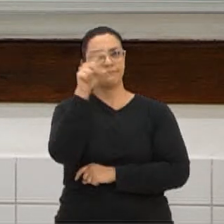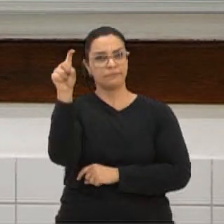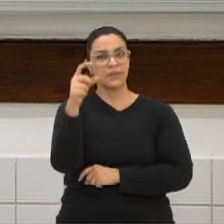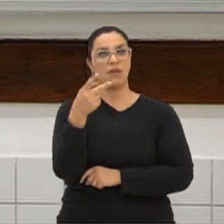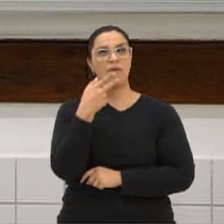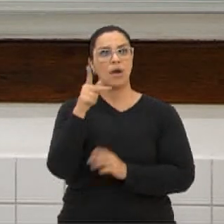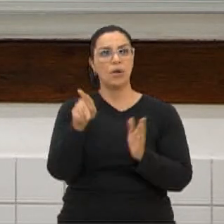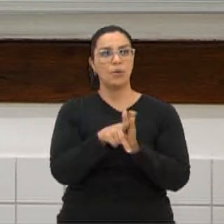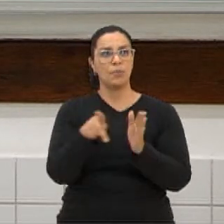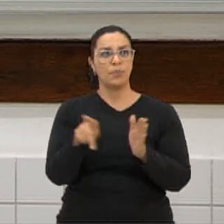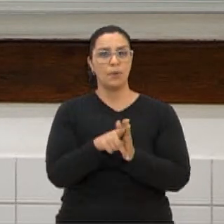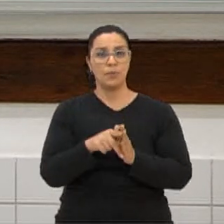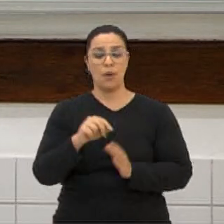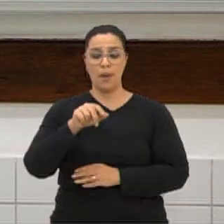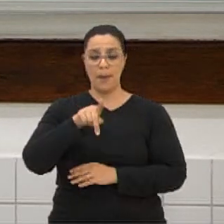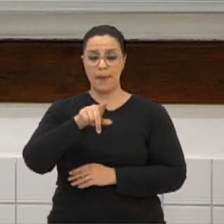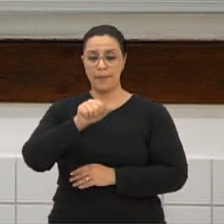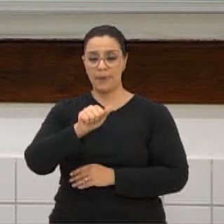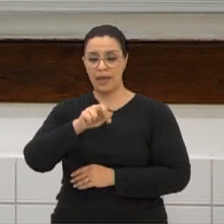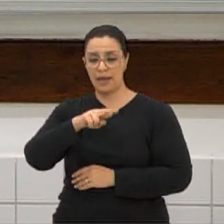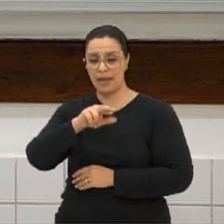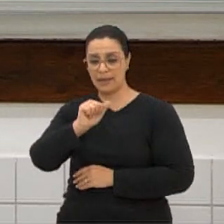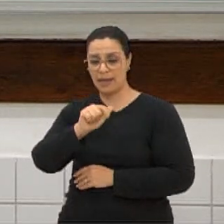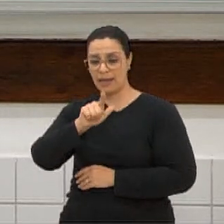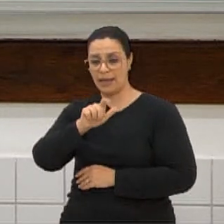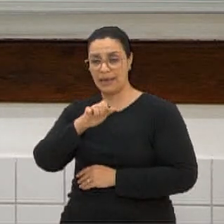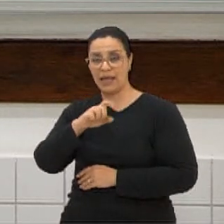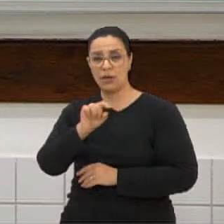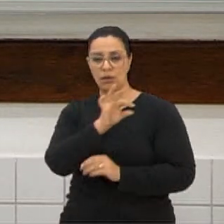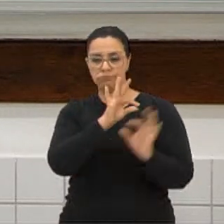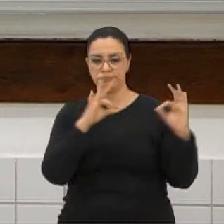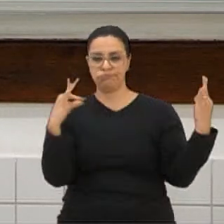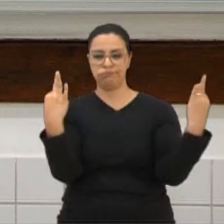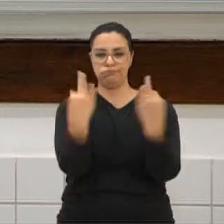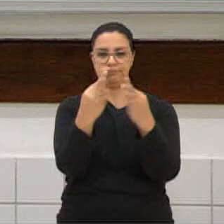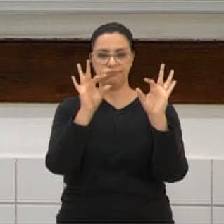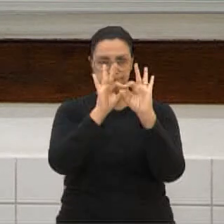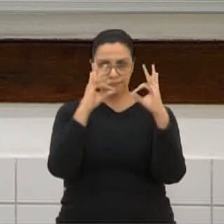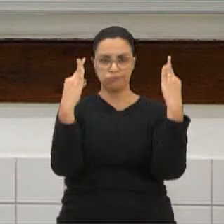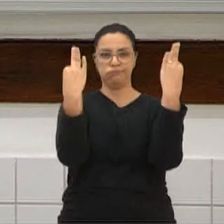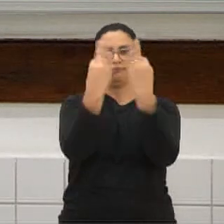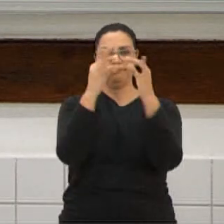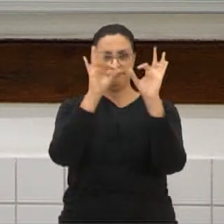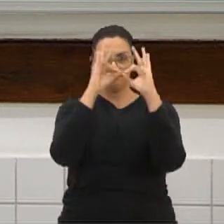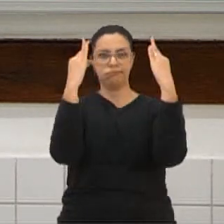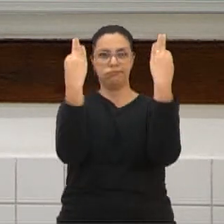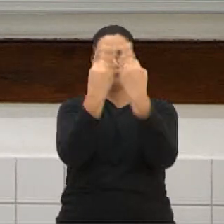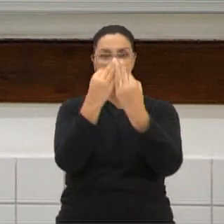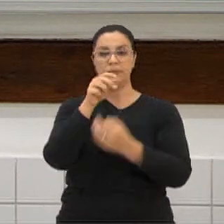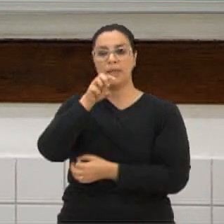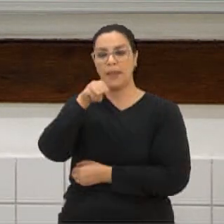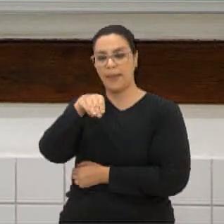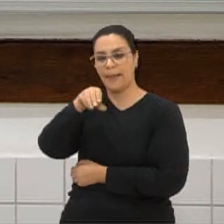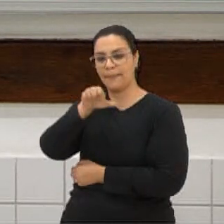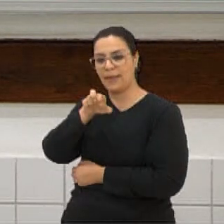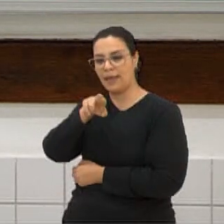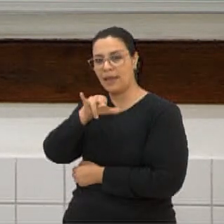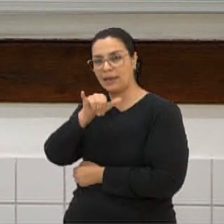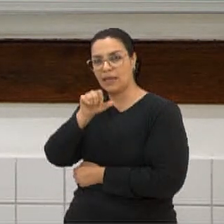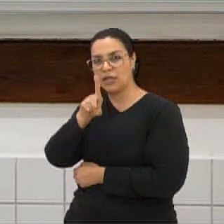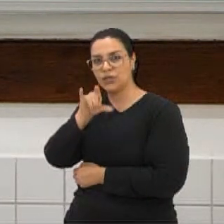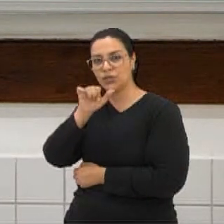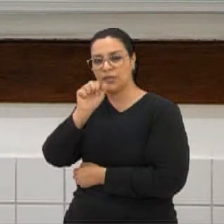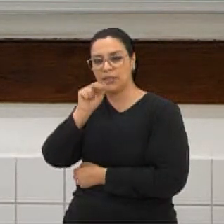falando das linhas horizontais que vão dar a volta no planeta. Quando eu estou falando dos meridianos, estou falando das